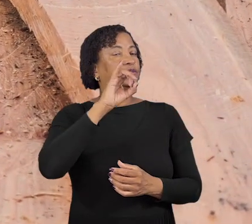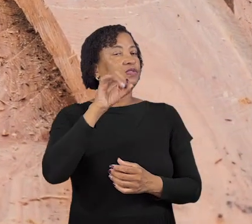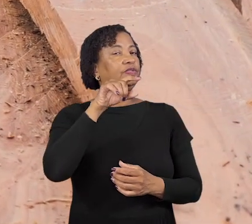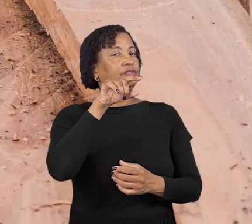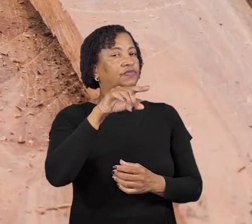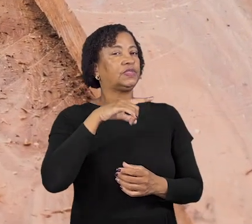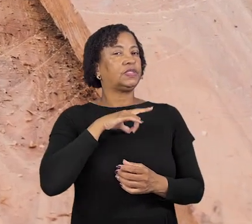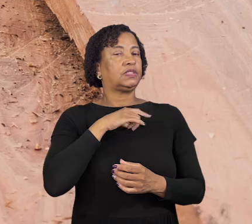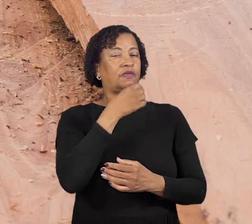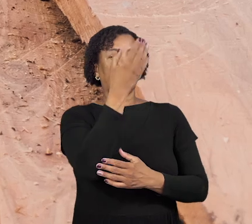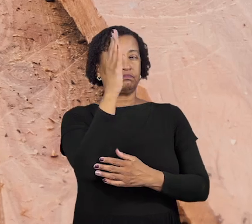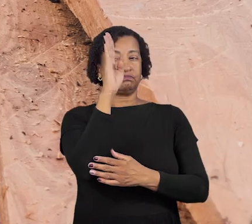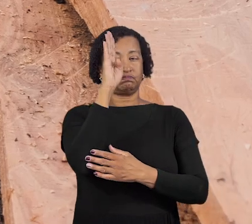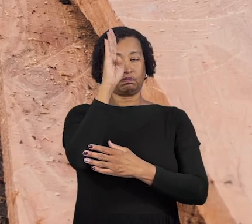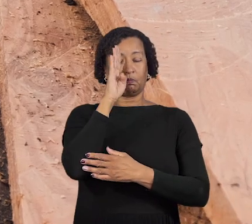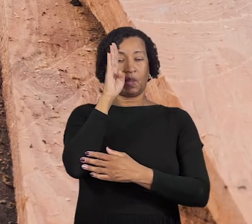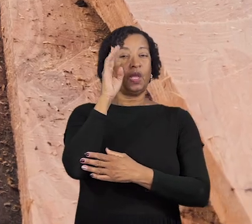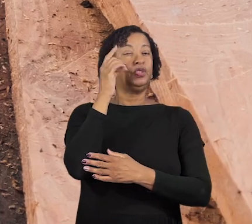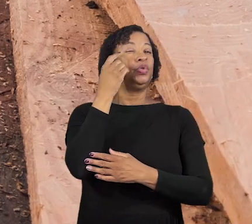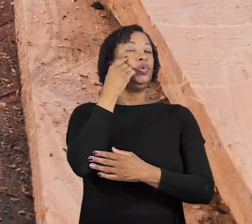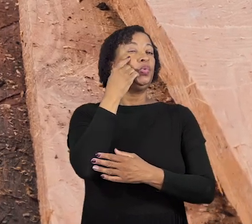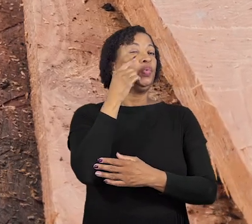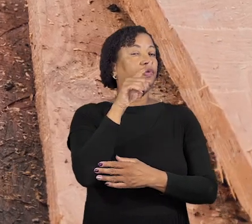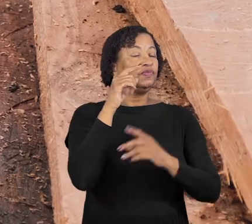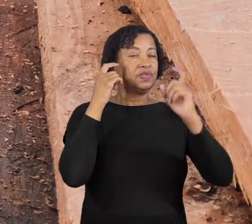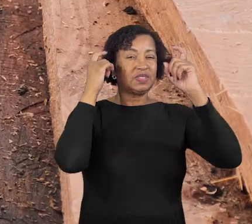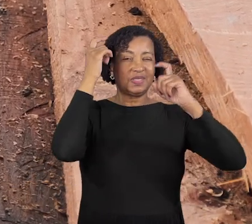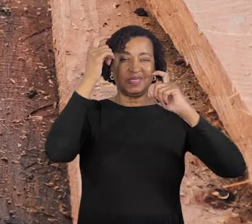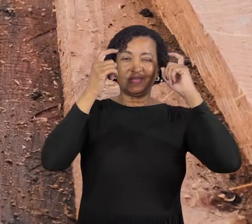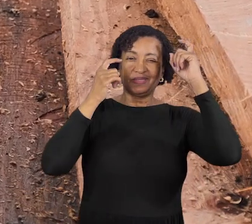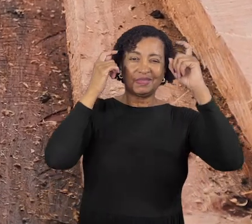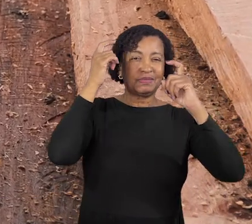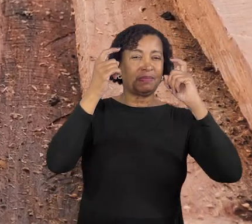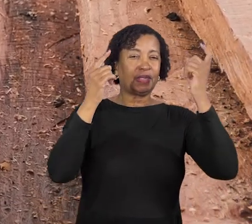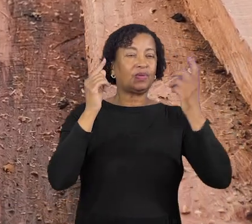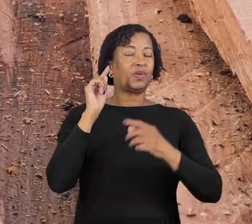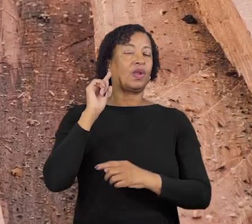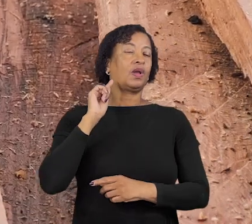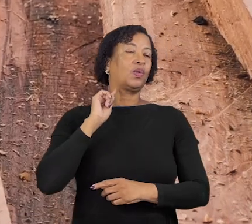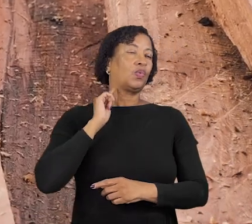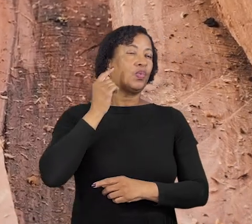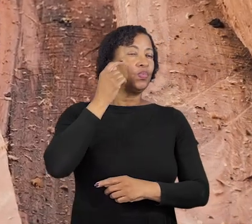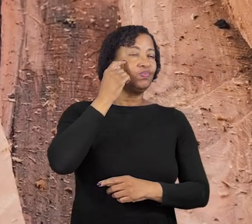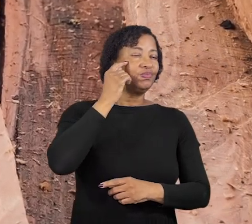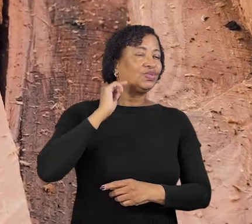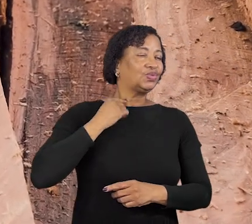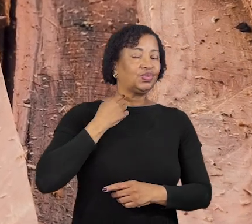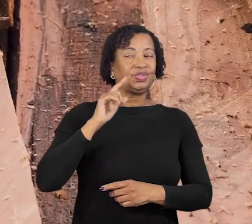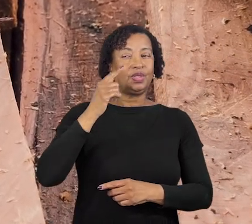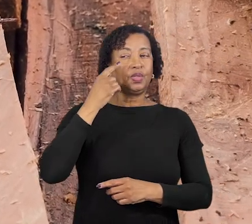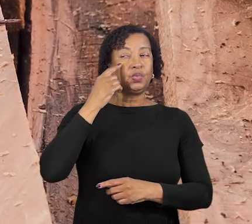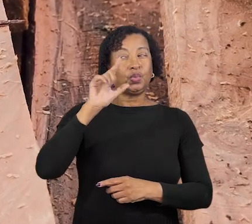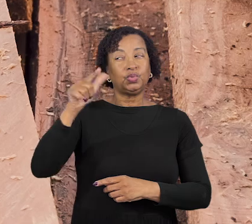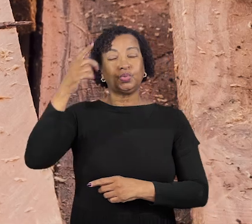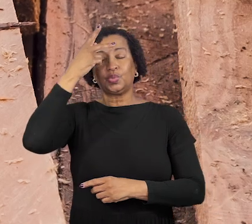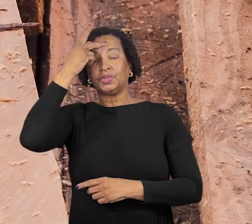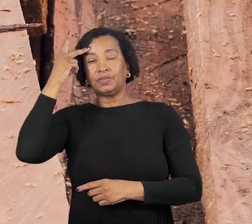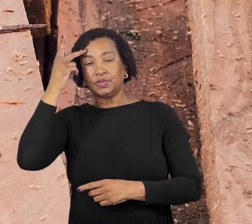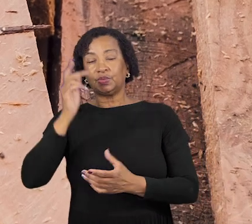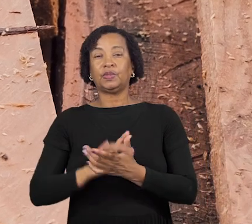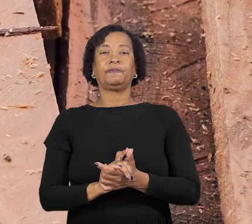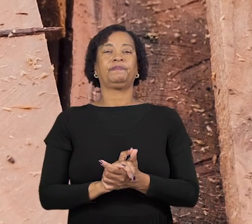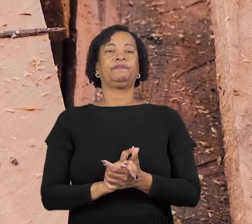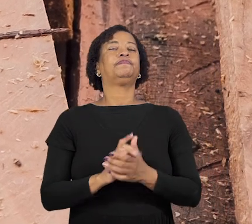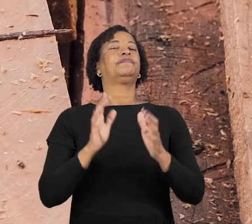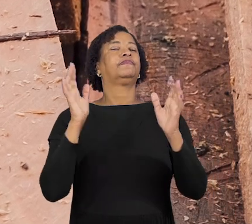se você tivesse uma viga inteira no olho, será que iria se preocupar com o cisco no olho do outro? Mas Jesus não foi irônico